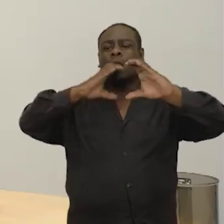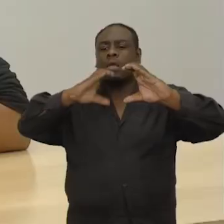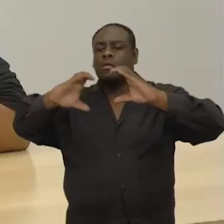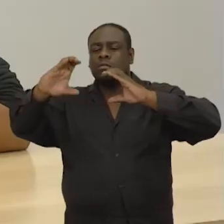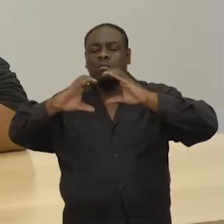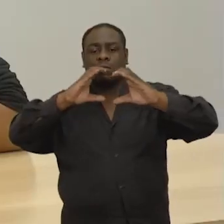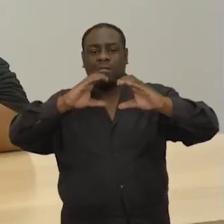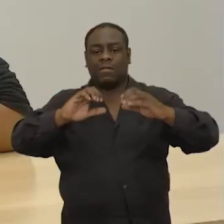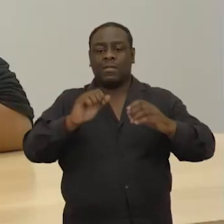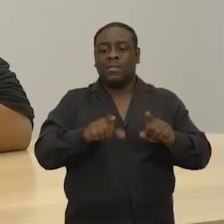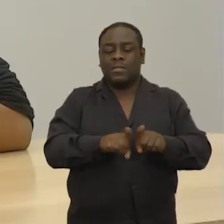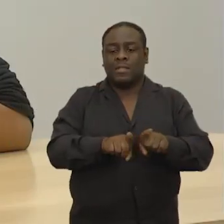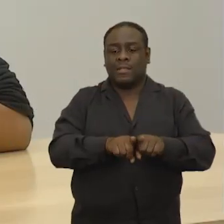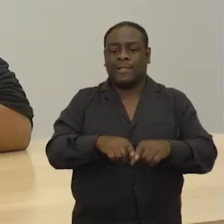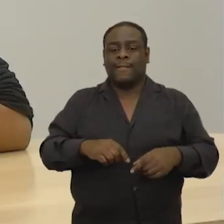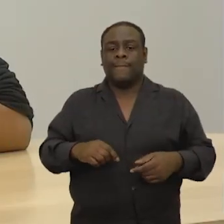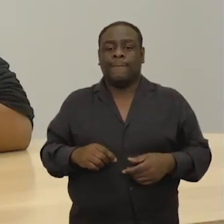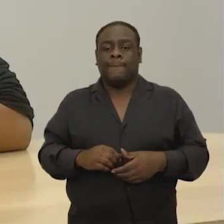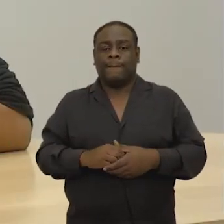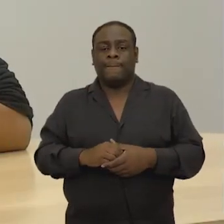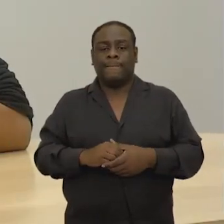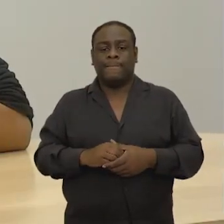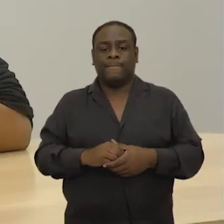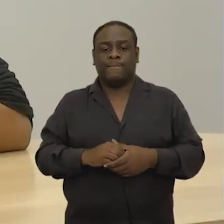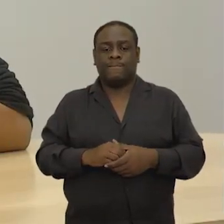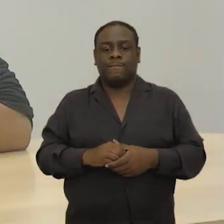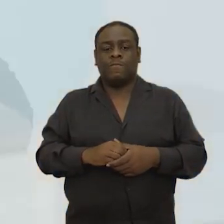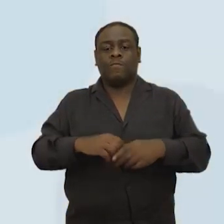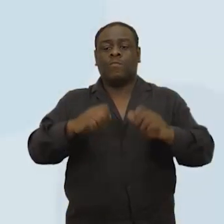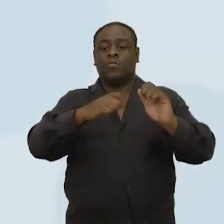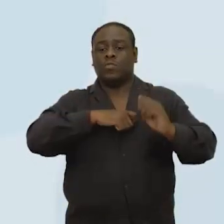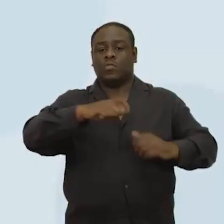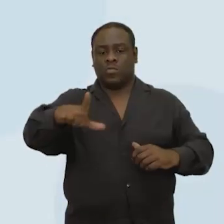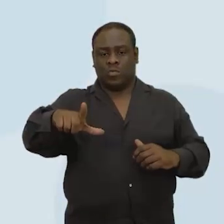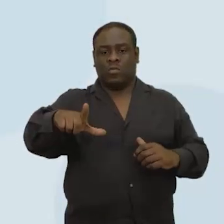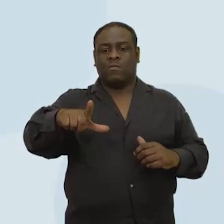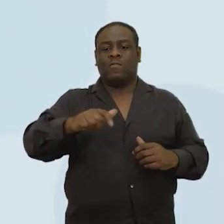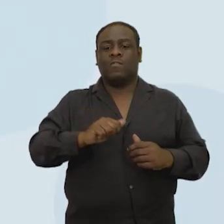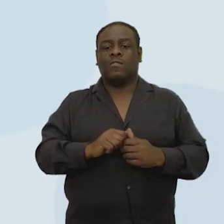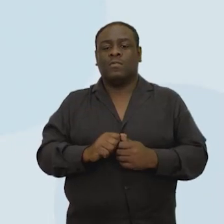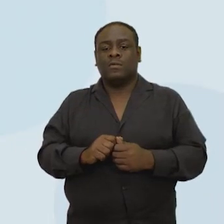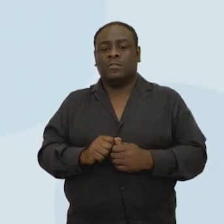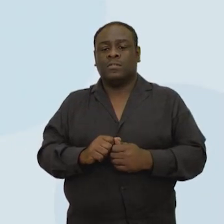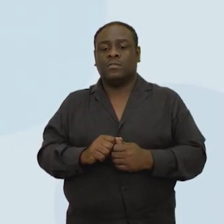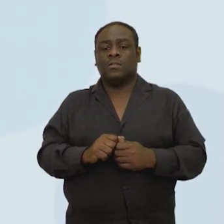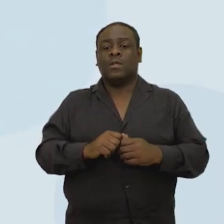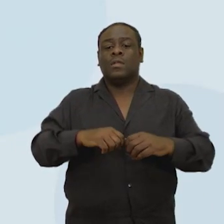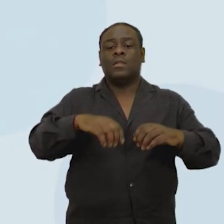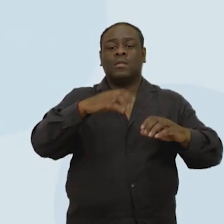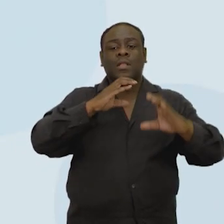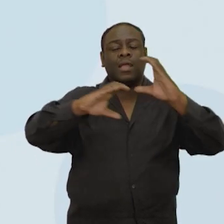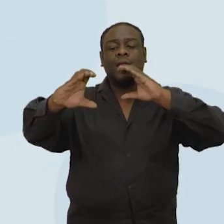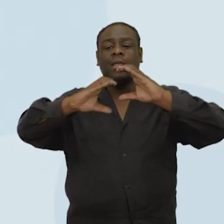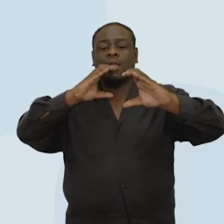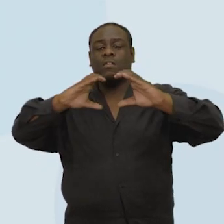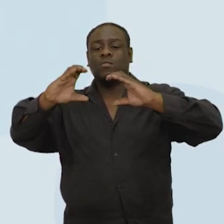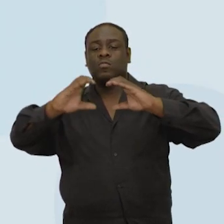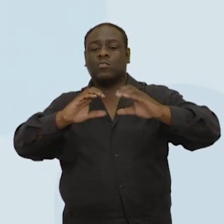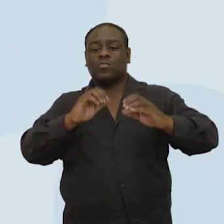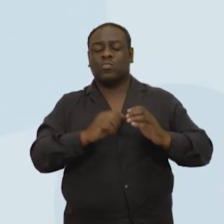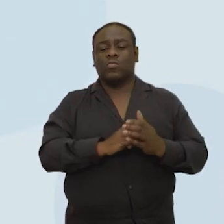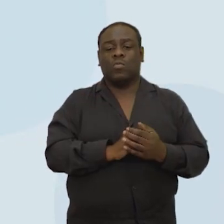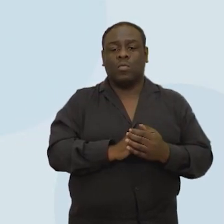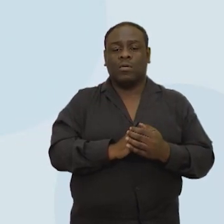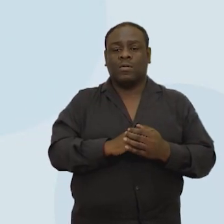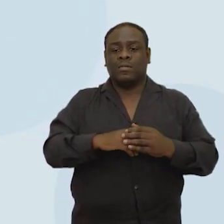músicas lá no Spotify, depois vocês procuram lá pelo Toninho, pode ser, é do jeito que tá escrito aí na tela, ó. Olha pra aí, Toninho, tá vendo? Por isso que eu coloquei Toninho, não coloquei professor Tony. Coloca o Toninho